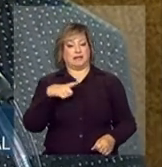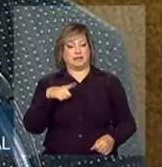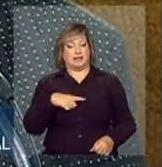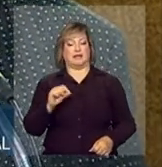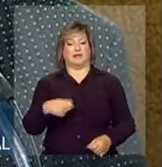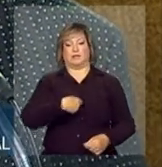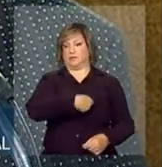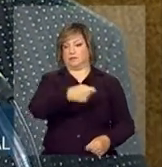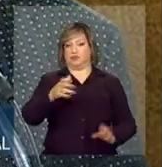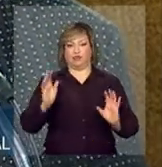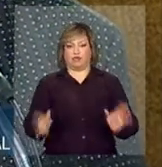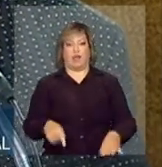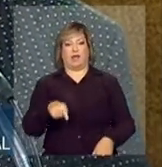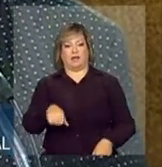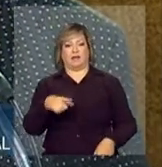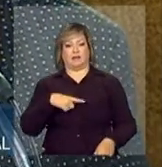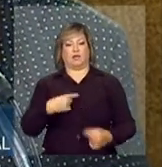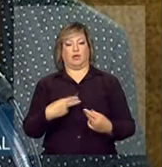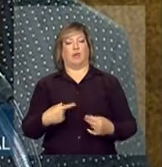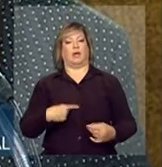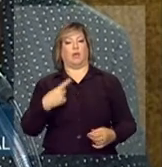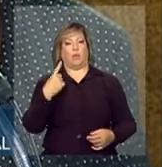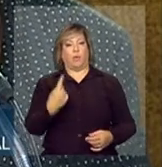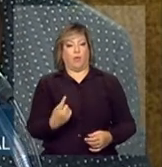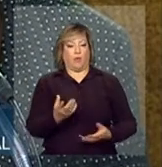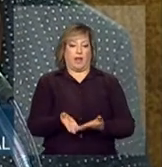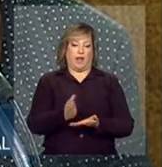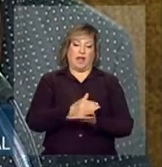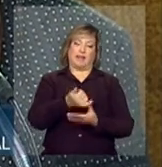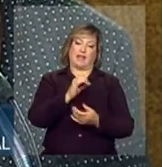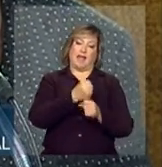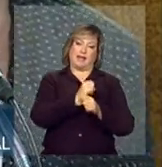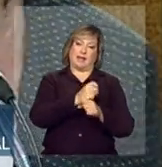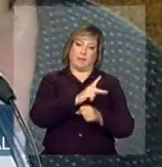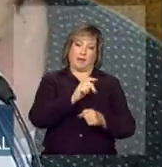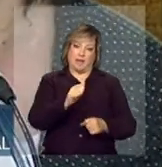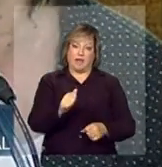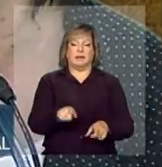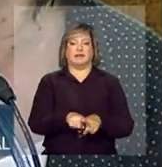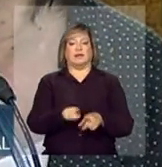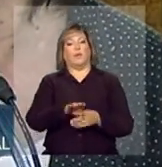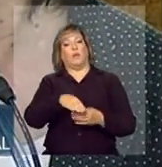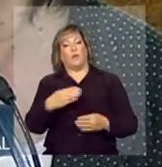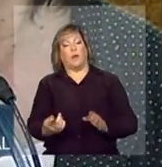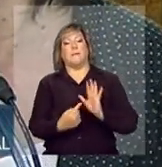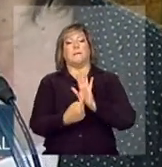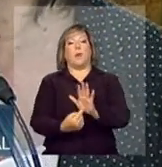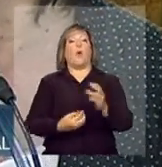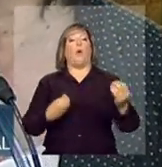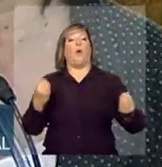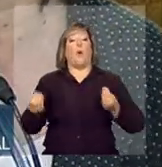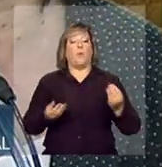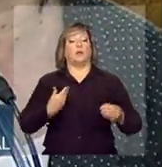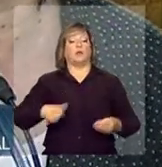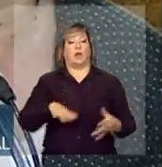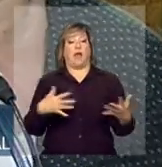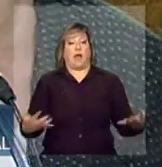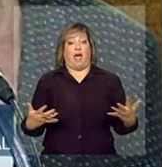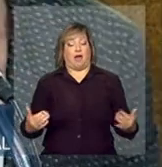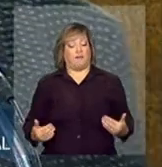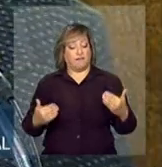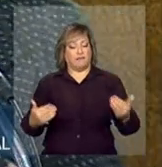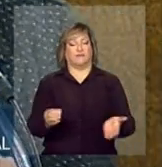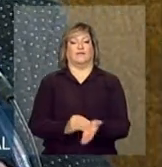para os senhores, onde, não, de um lado, a gente comemora os 10 anos do PAA, e, no outro lado, a gente mostra como nós queremos avançar